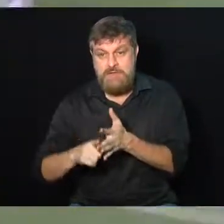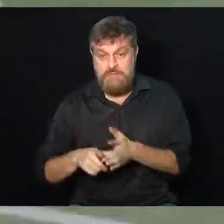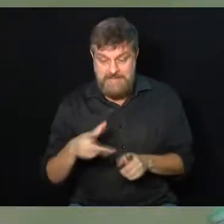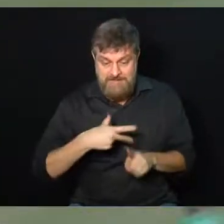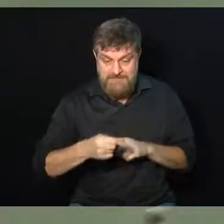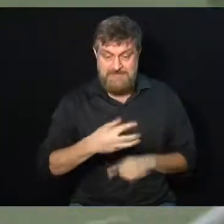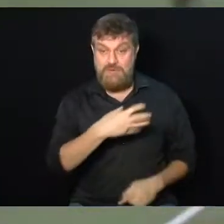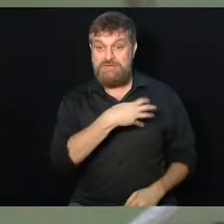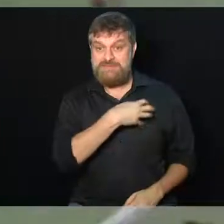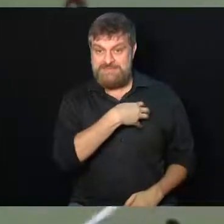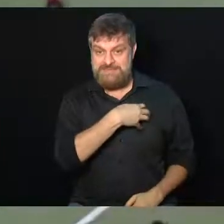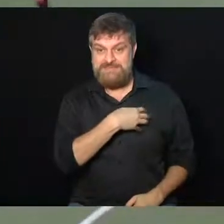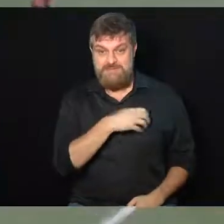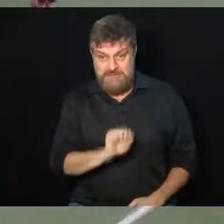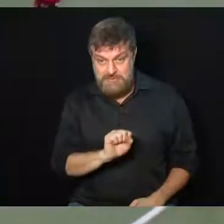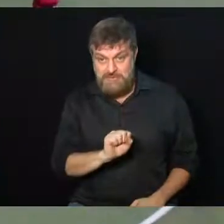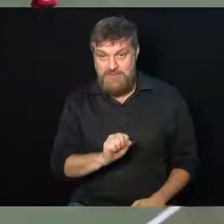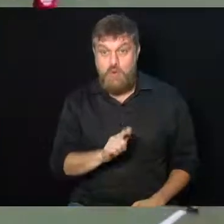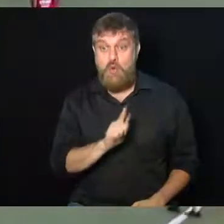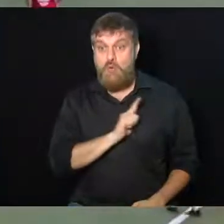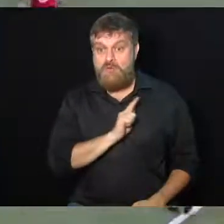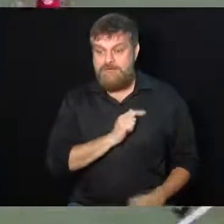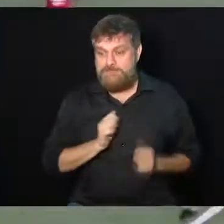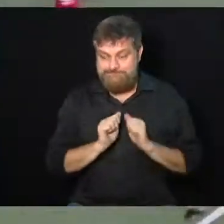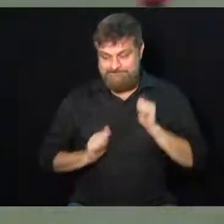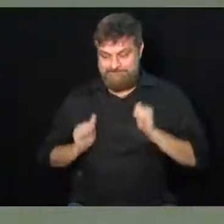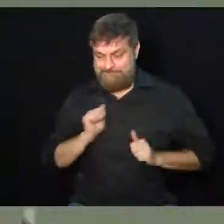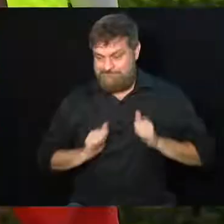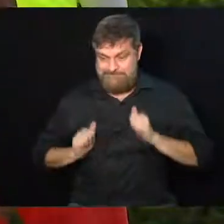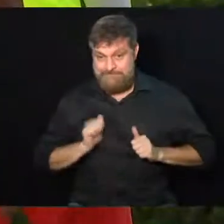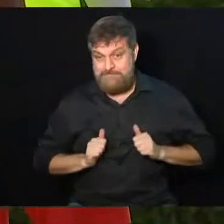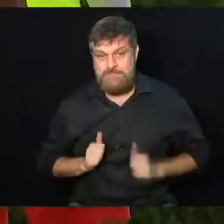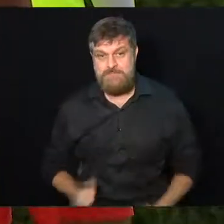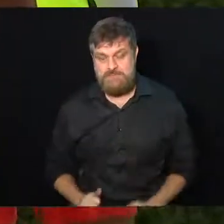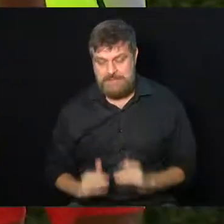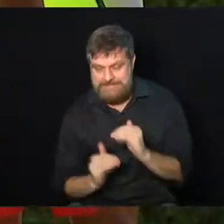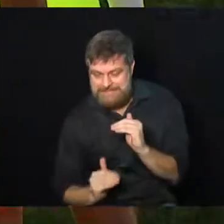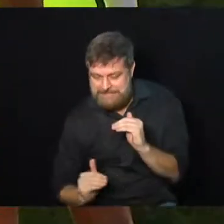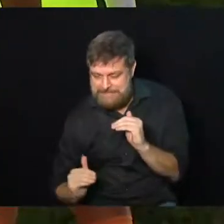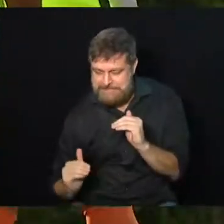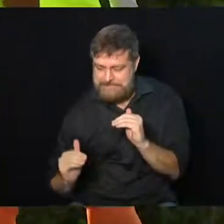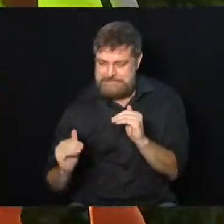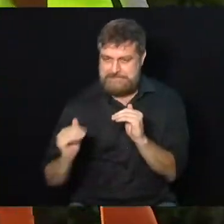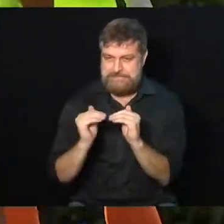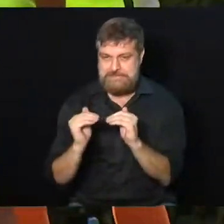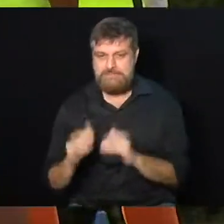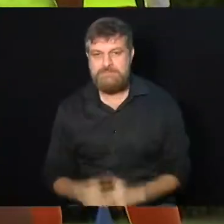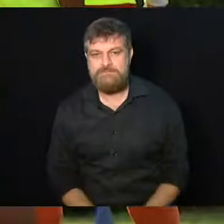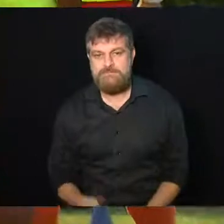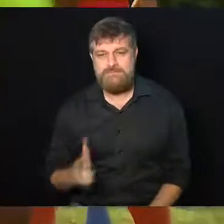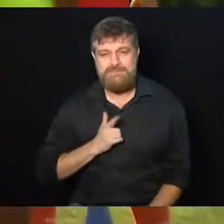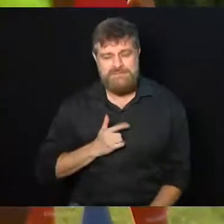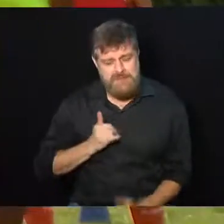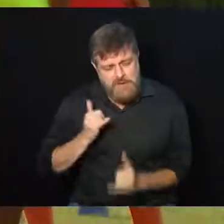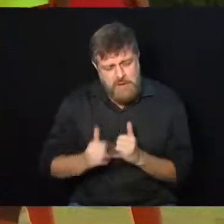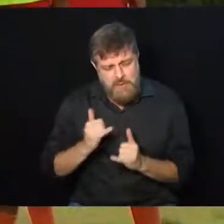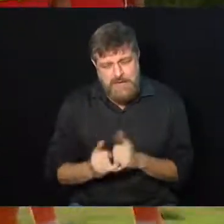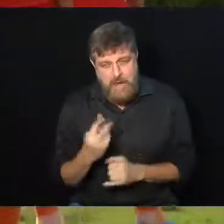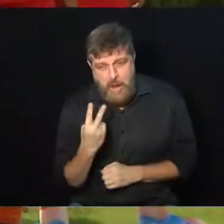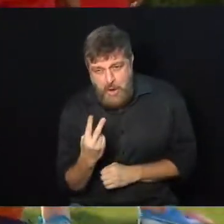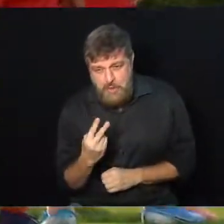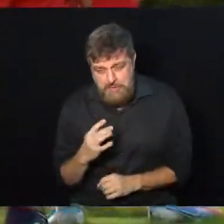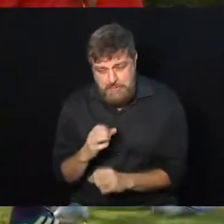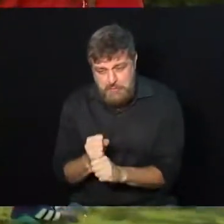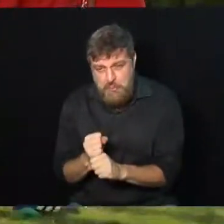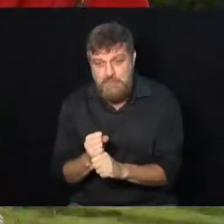em Salvador, o Bugre está empolgado em, enfim, deixar a zona da degola. Está a apenas 2